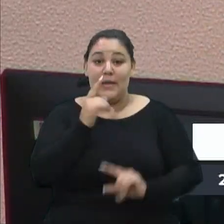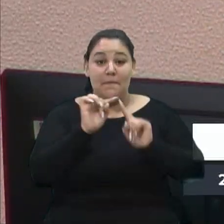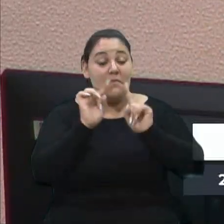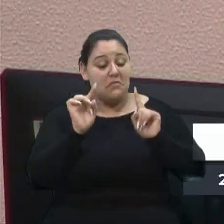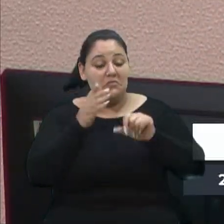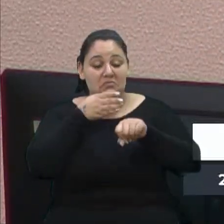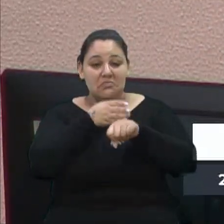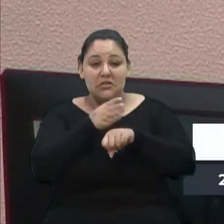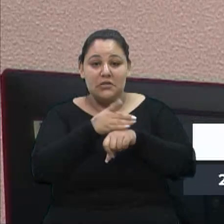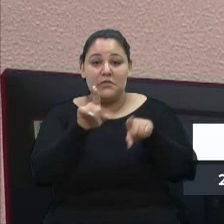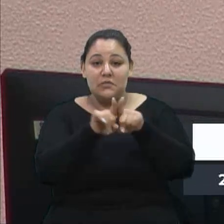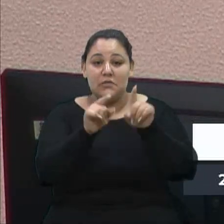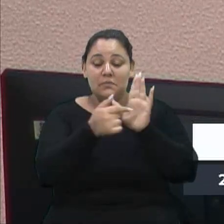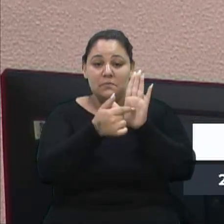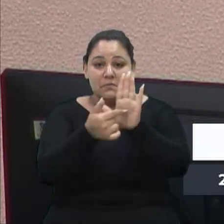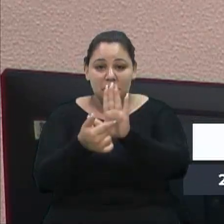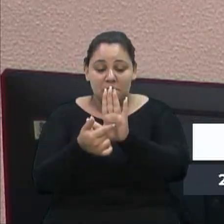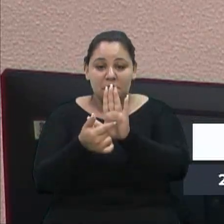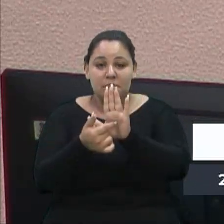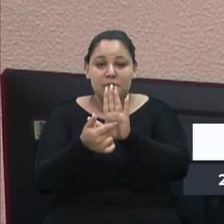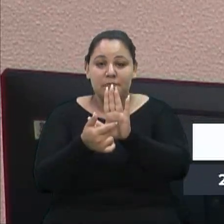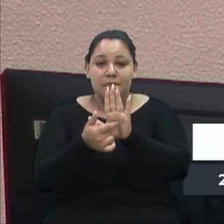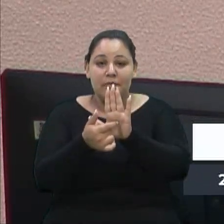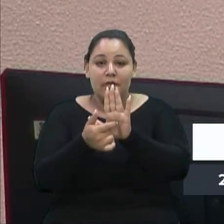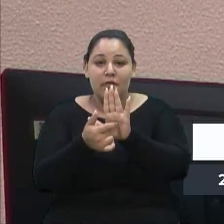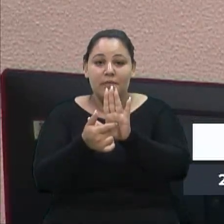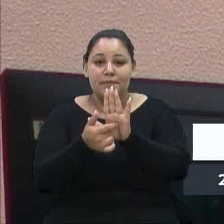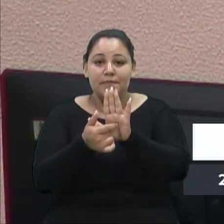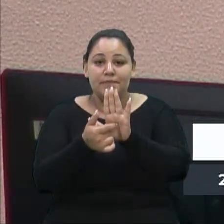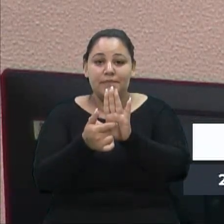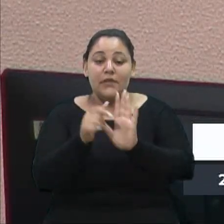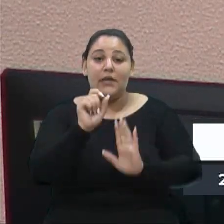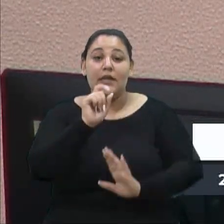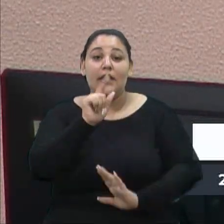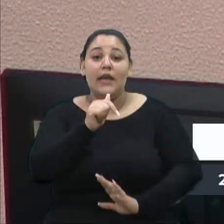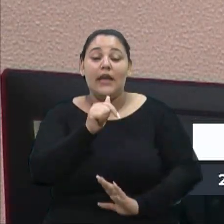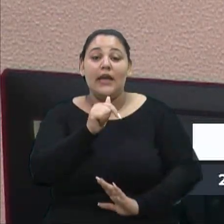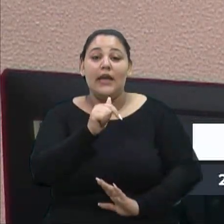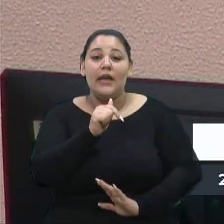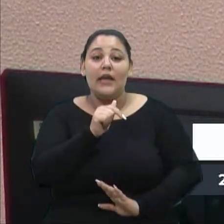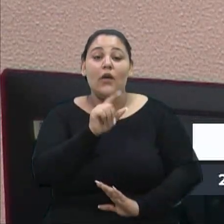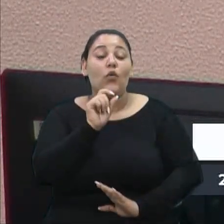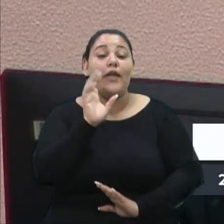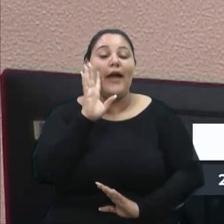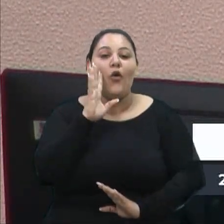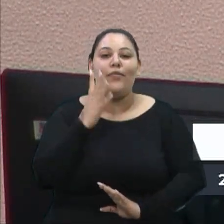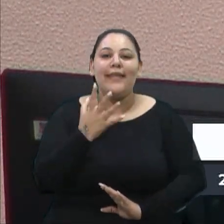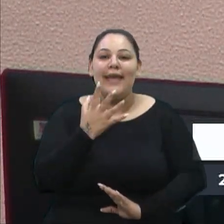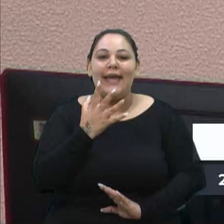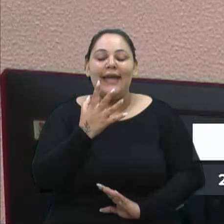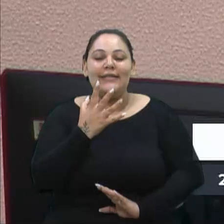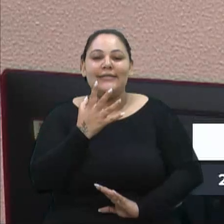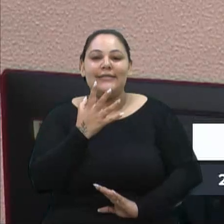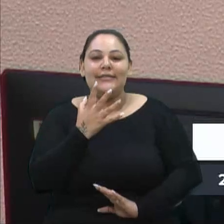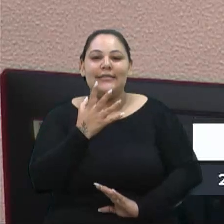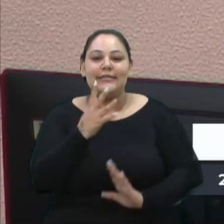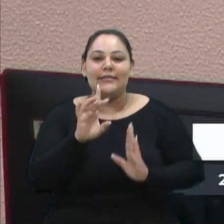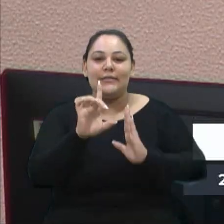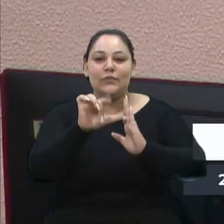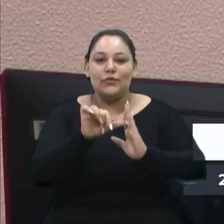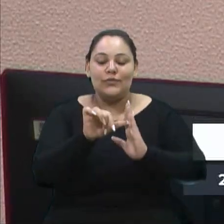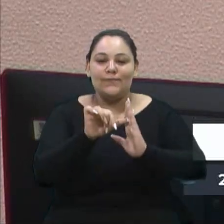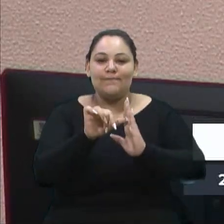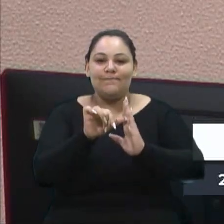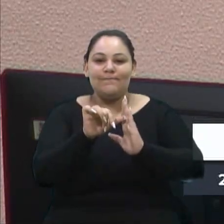da apresentação, que é os efeitos, as consequências do efeito